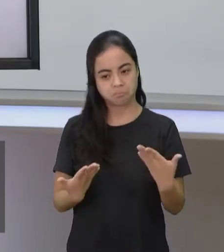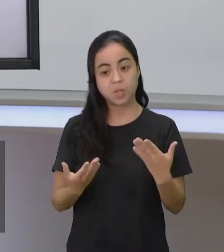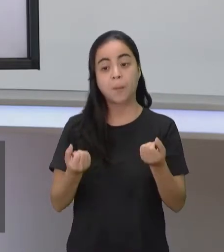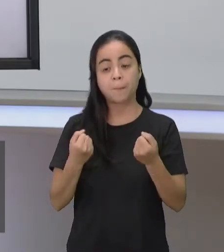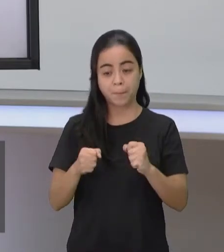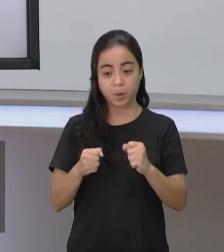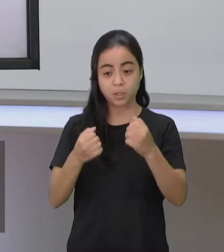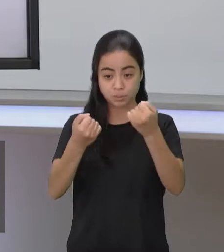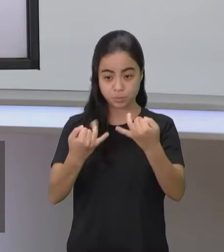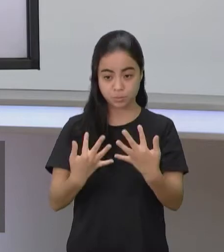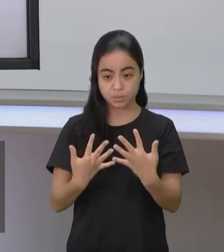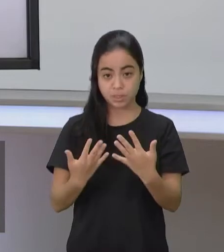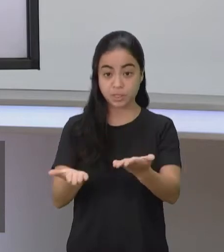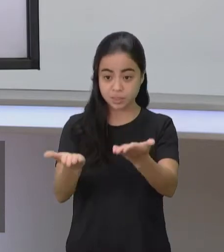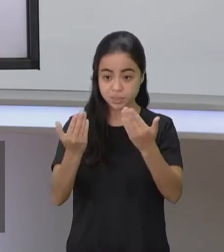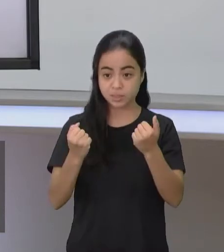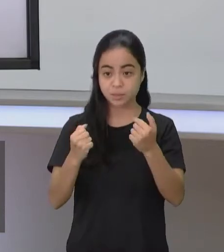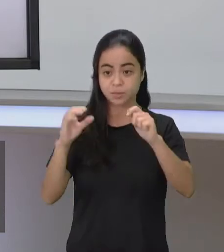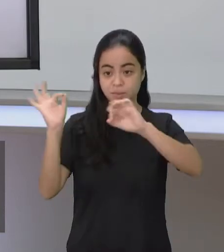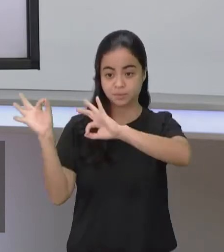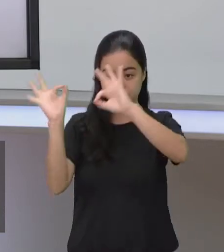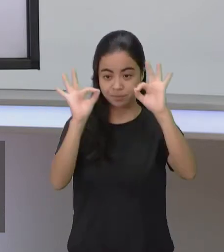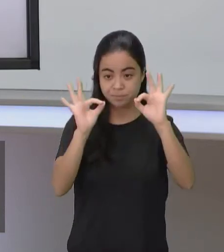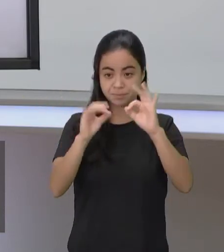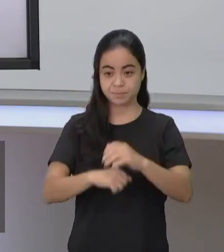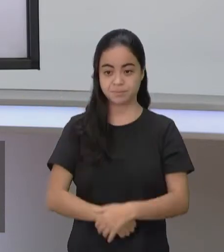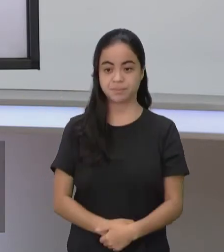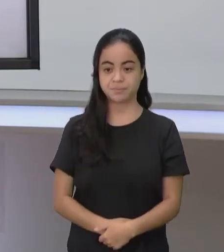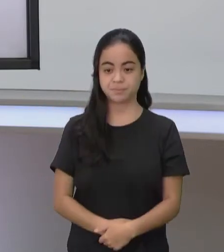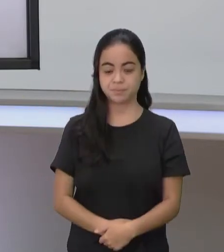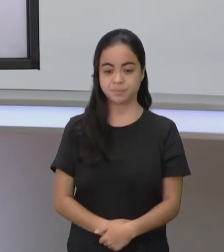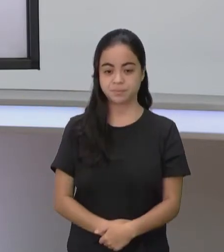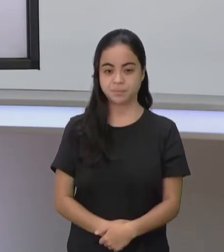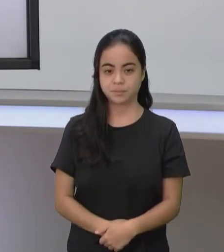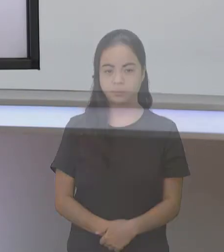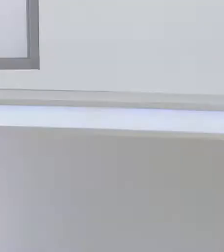ser? Então, bora rodar o vídeo aí para eles?